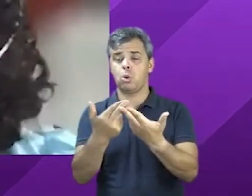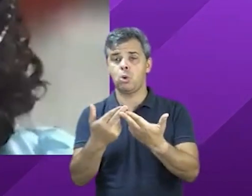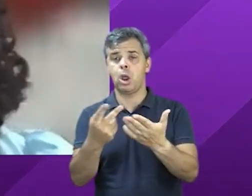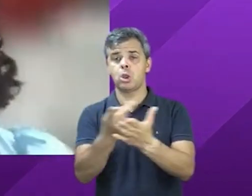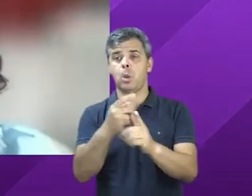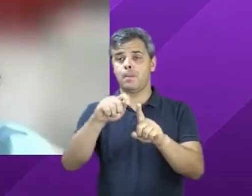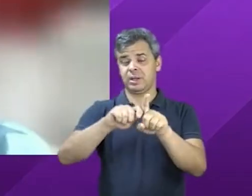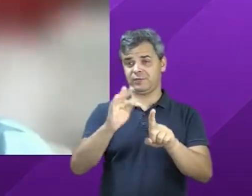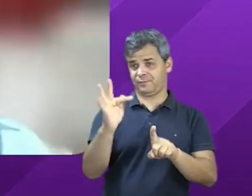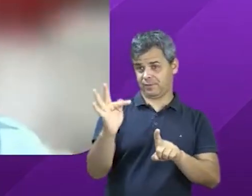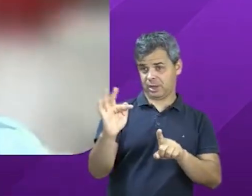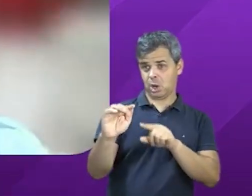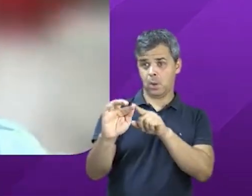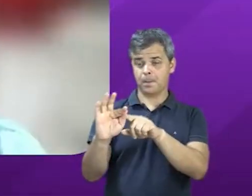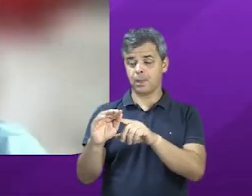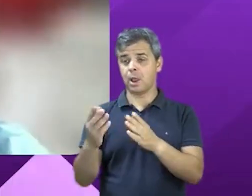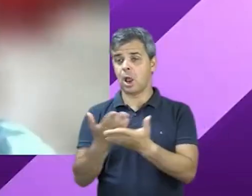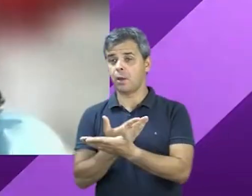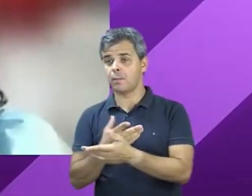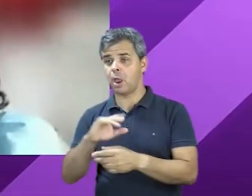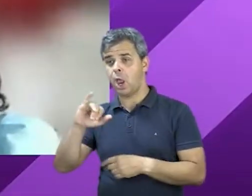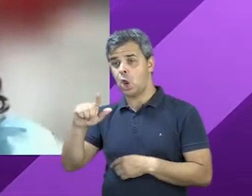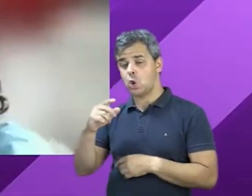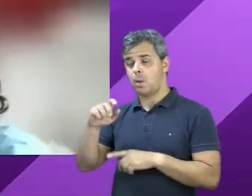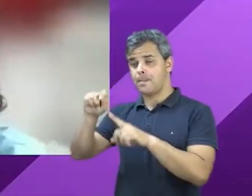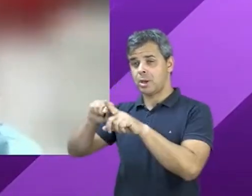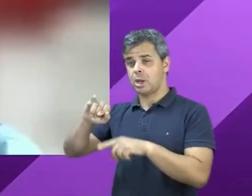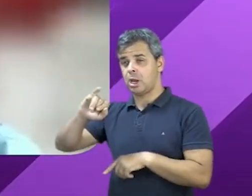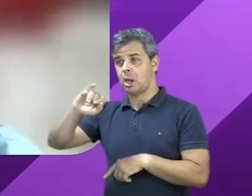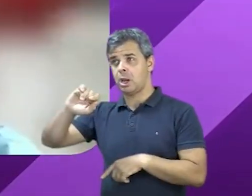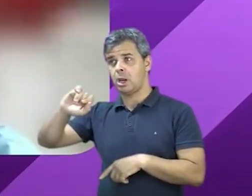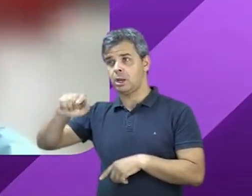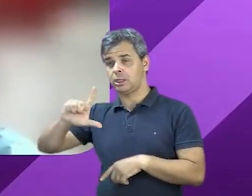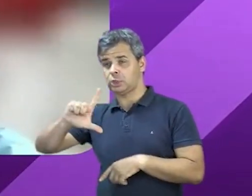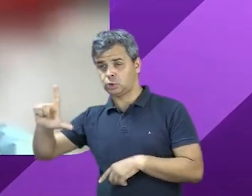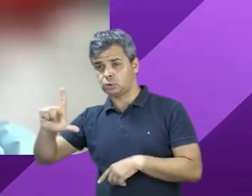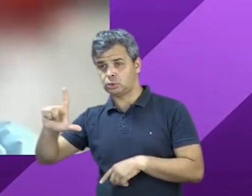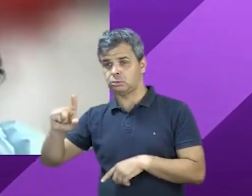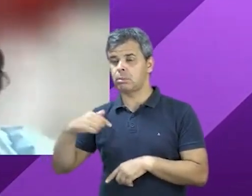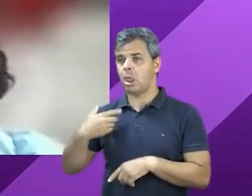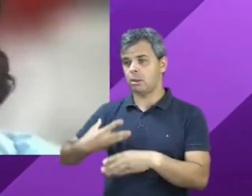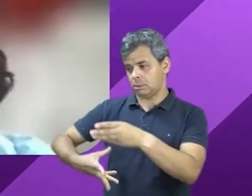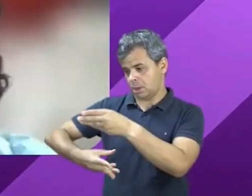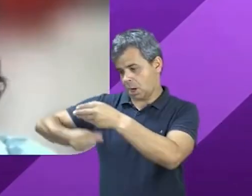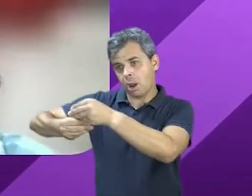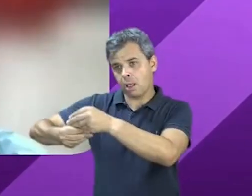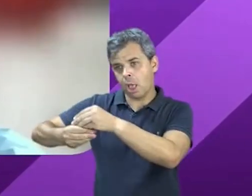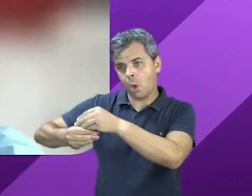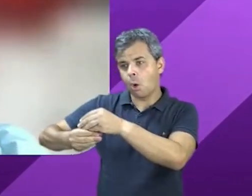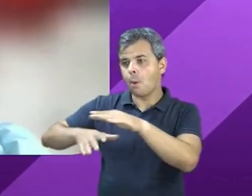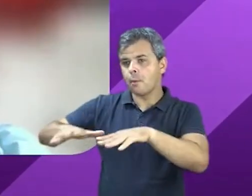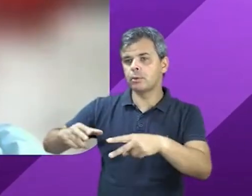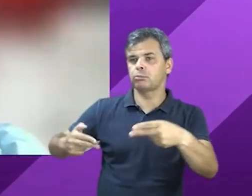fevereiro, e quando foi em junho, eu já estava completamente integrada ao